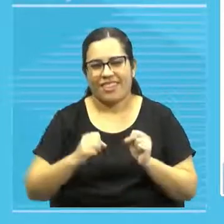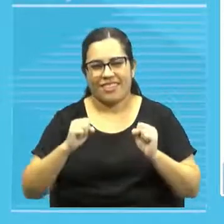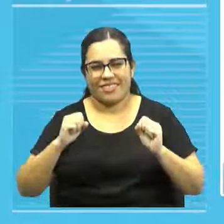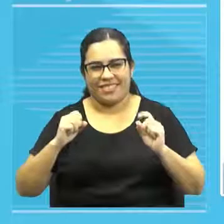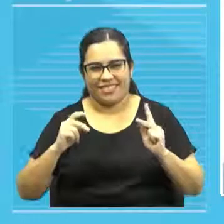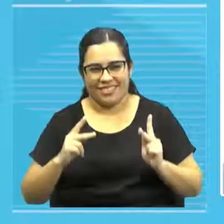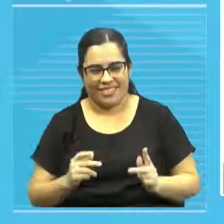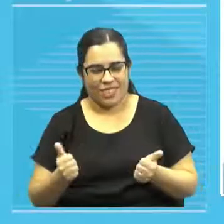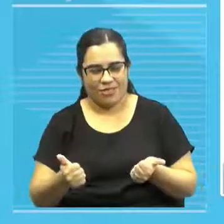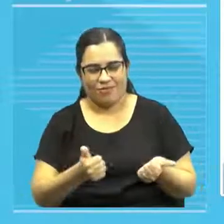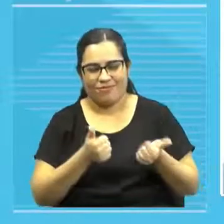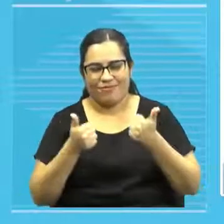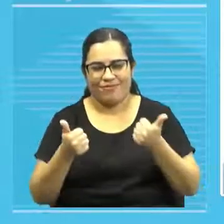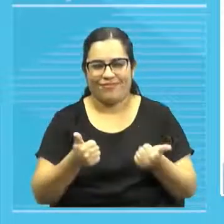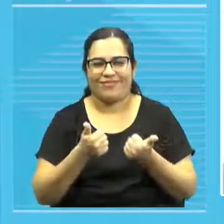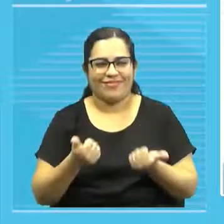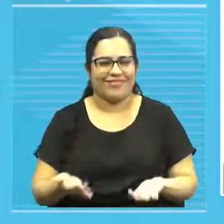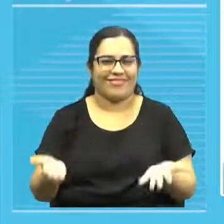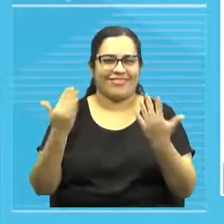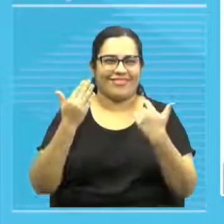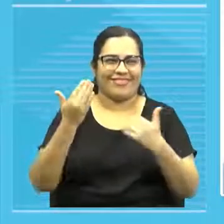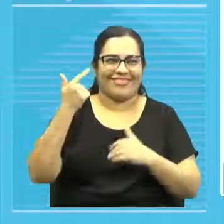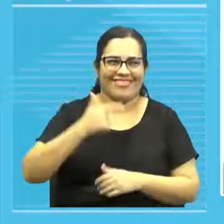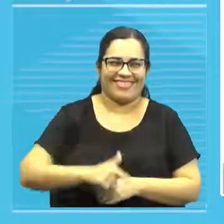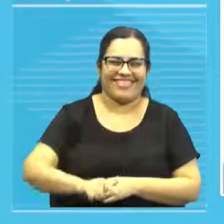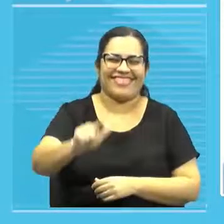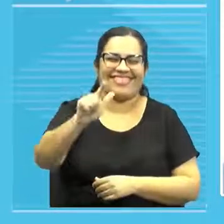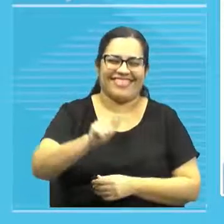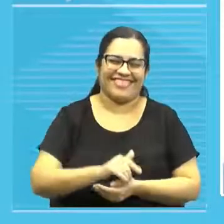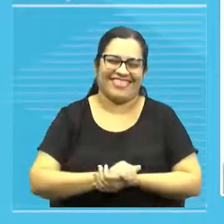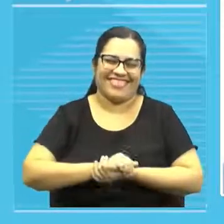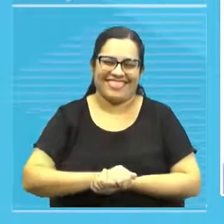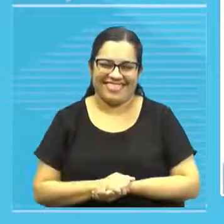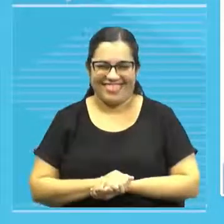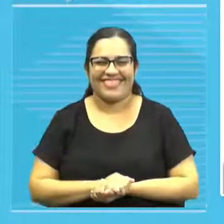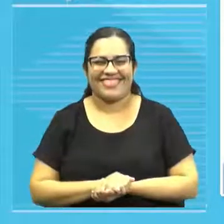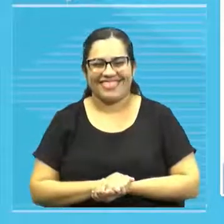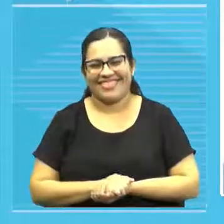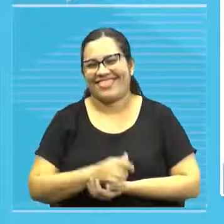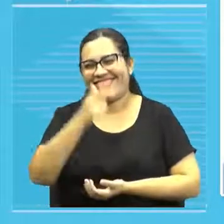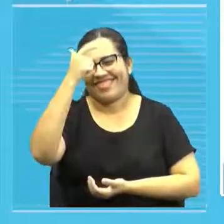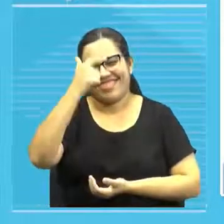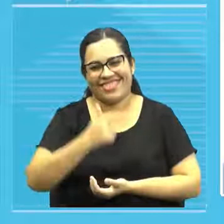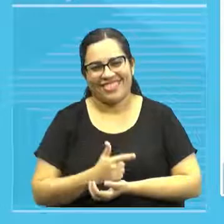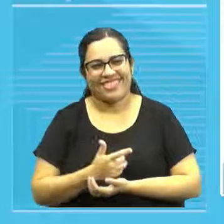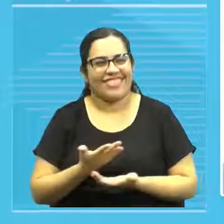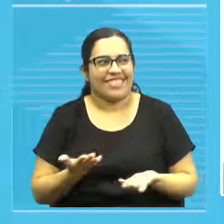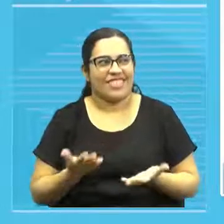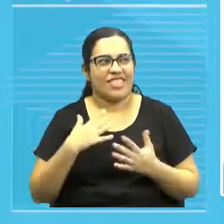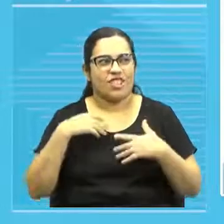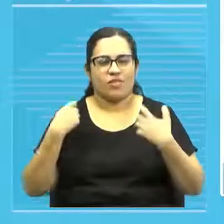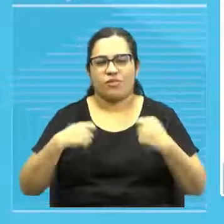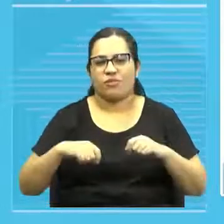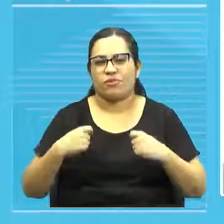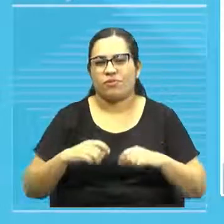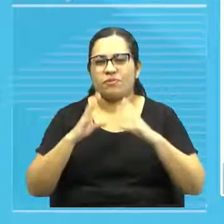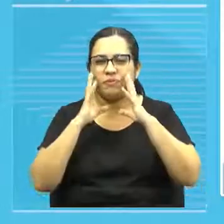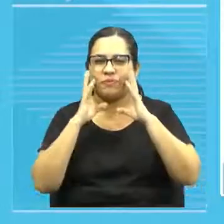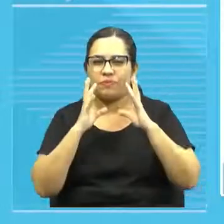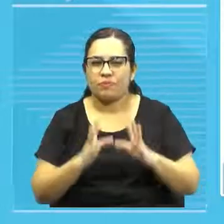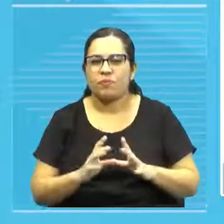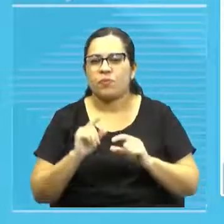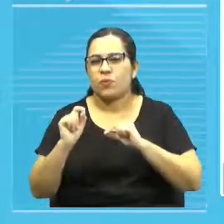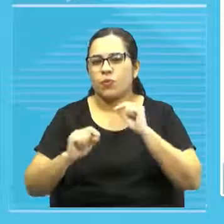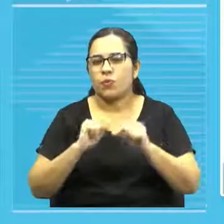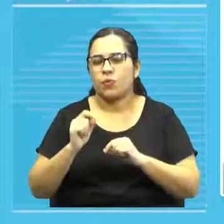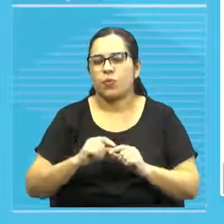libras as muito bem vamos adiante eu sou como eu conserto muitas aulas